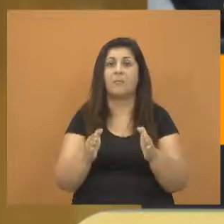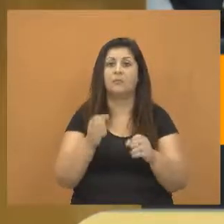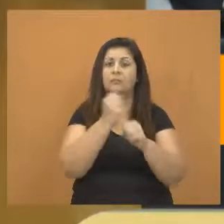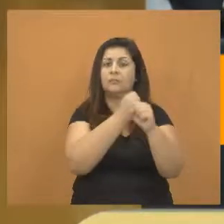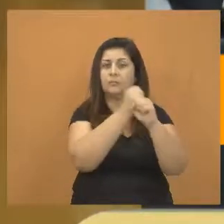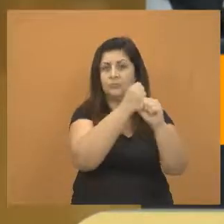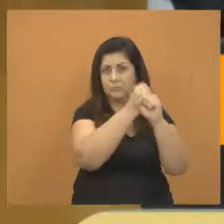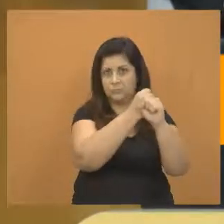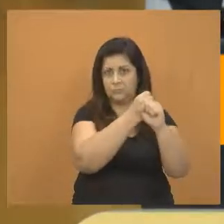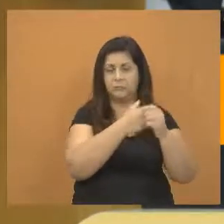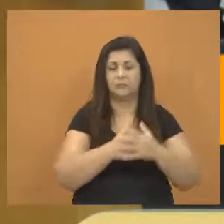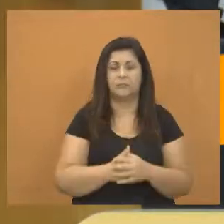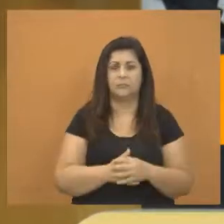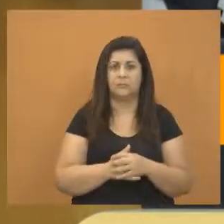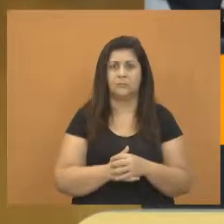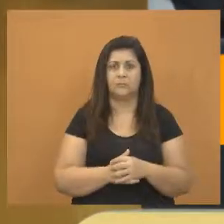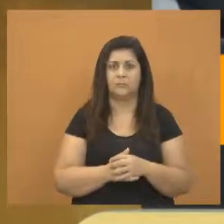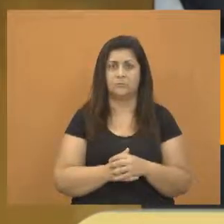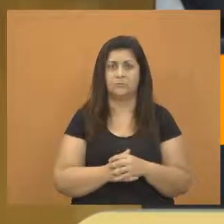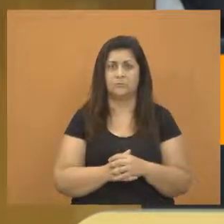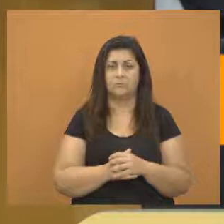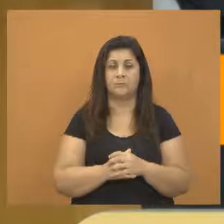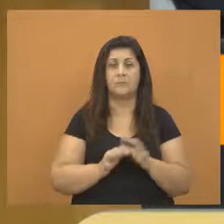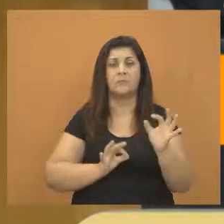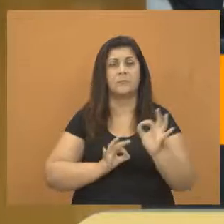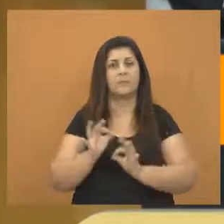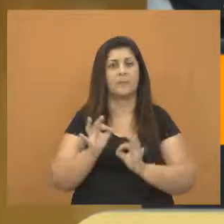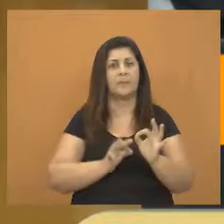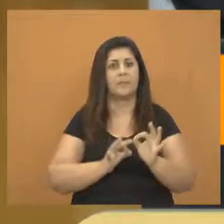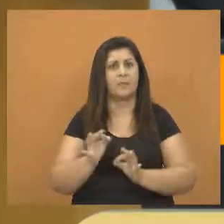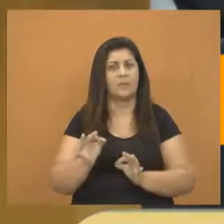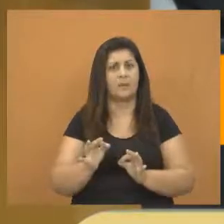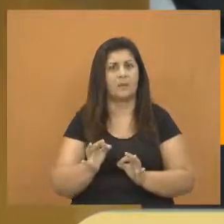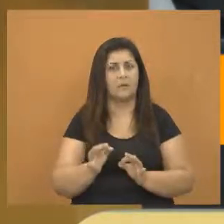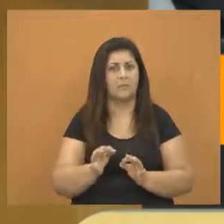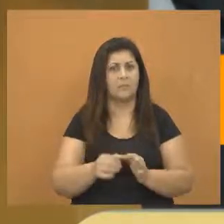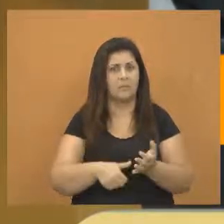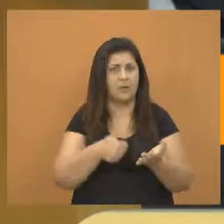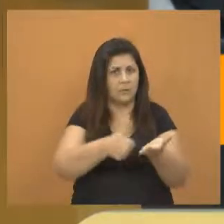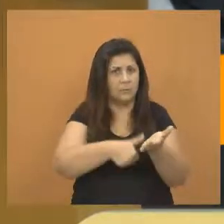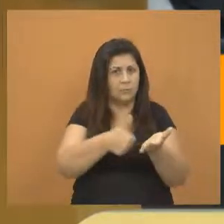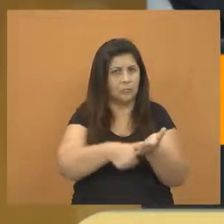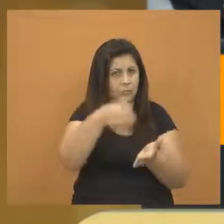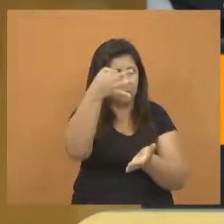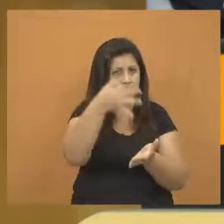construção. A previsão de regularização fundiária para